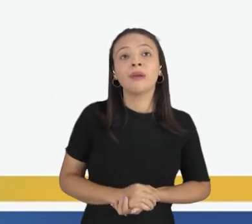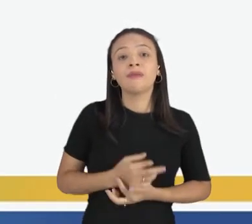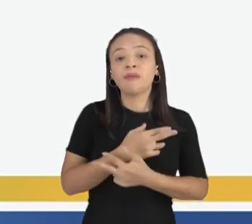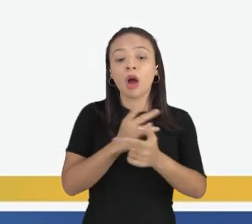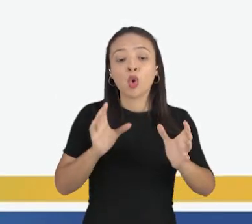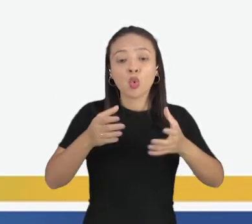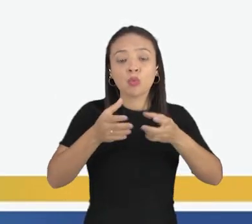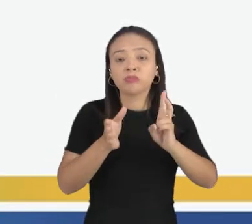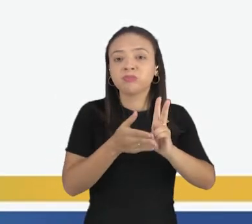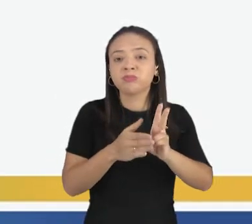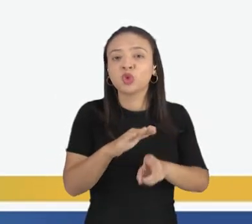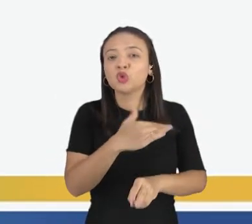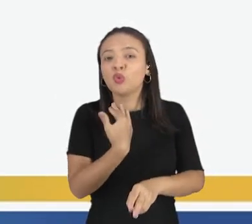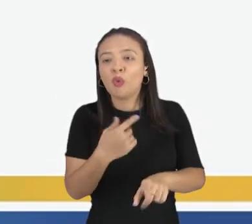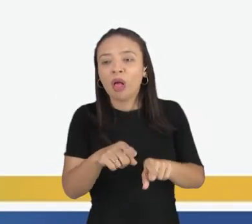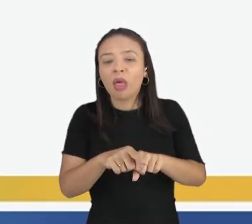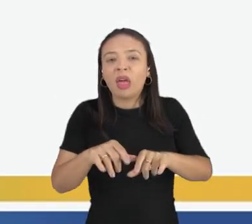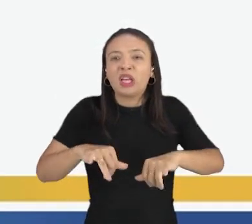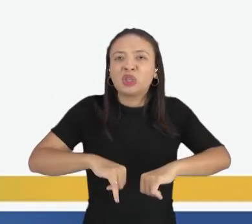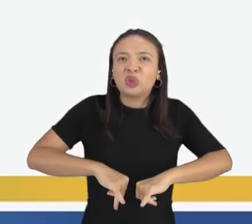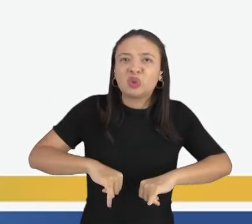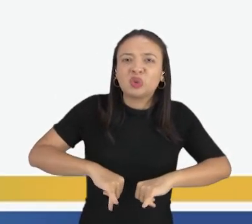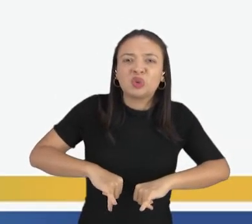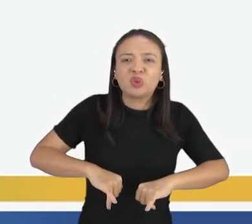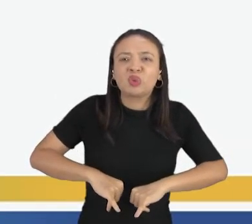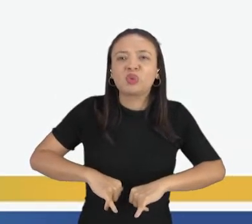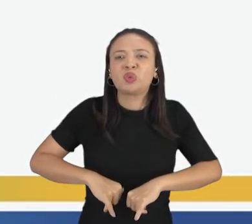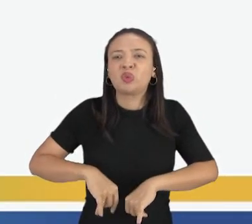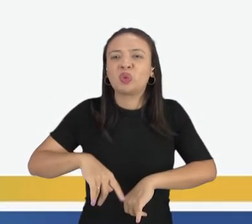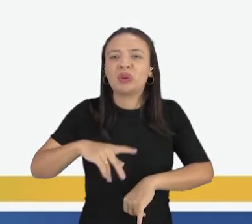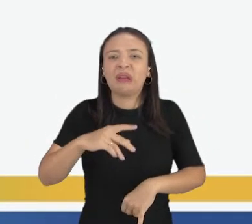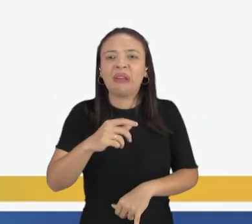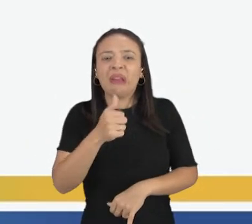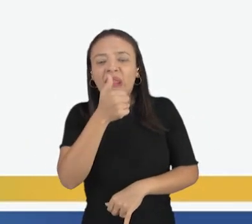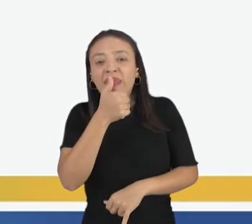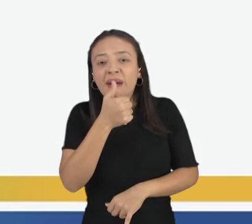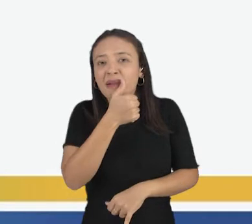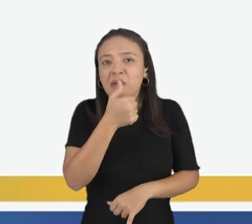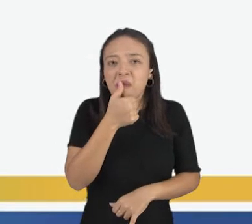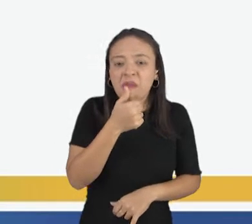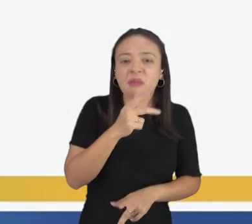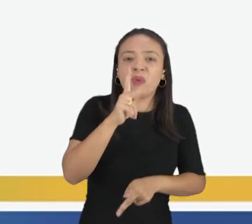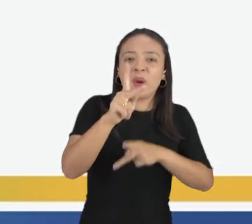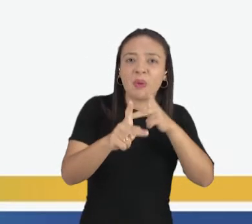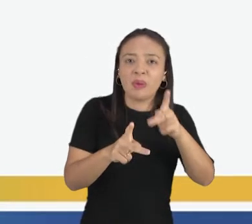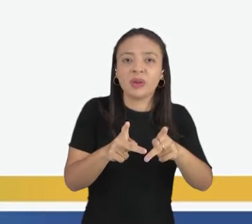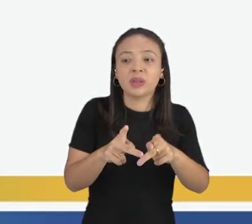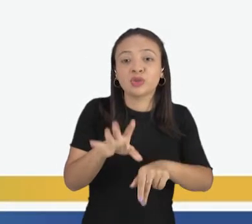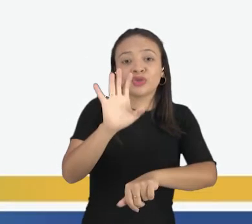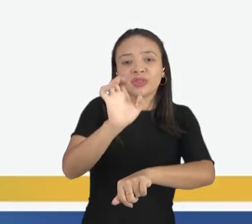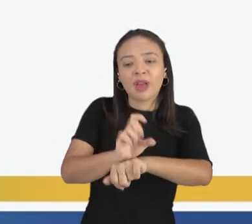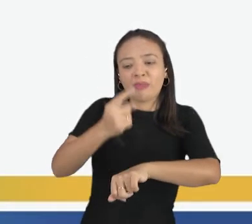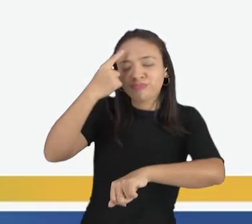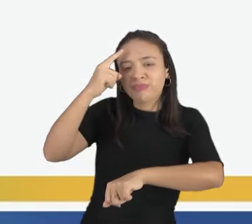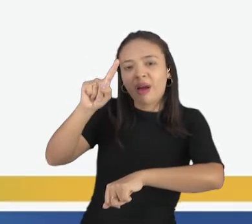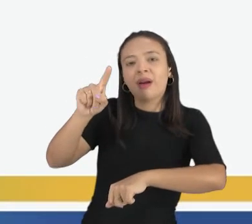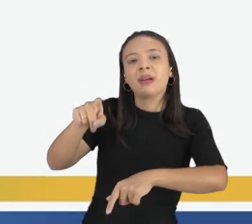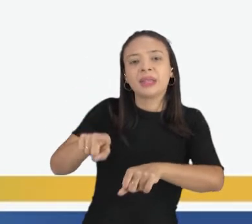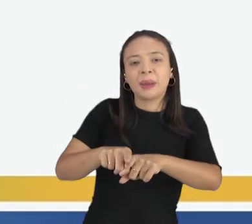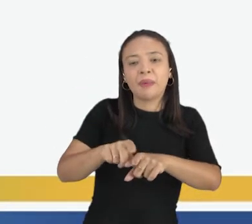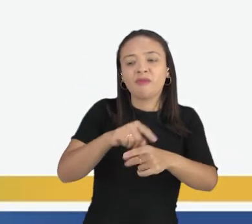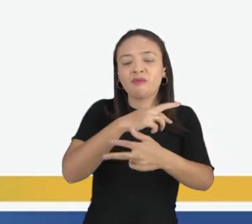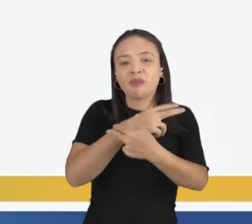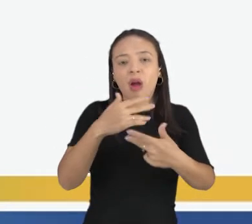né? Torturas, toda sorte de crueldade contra essa população aí cometida pelo Estado, assassinatos